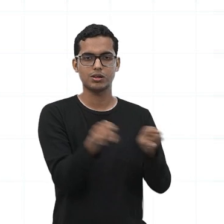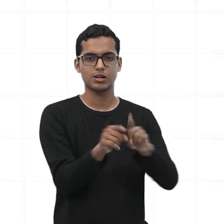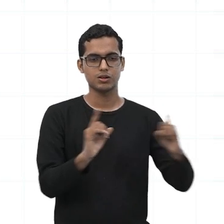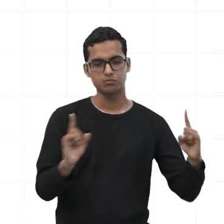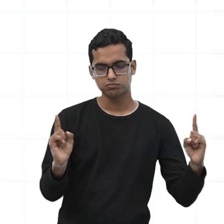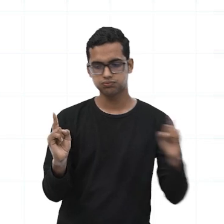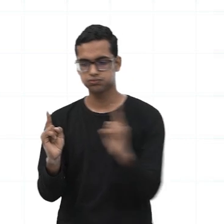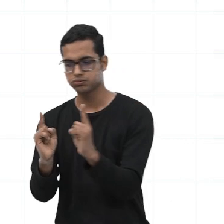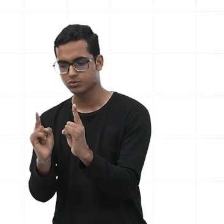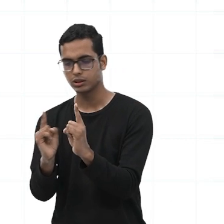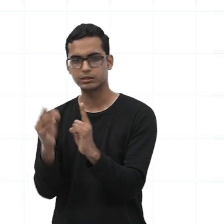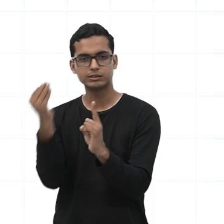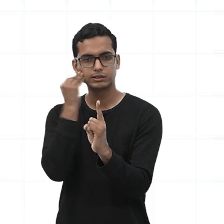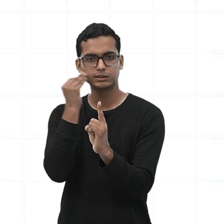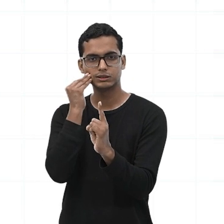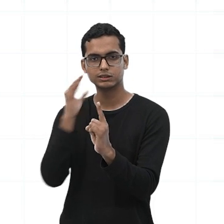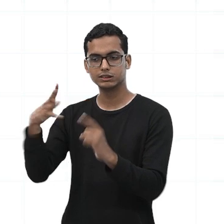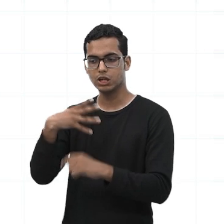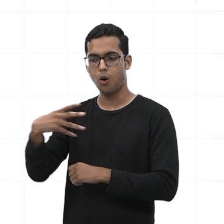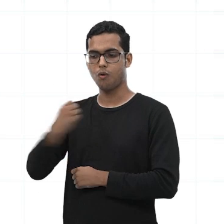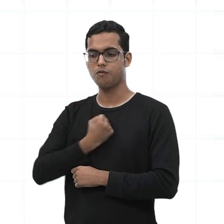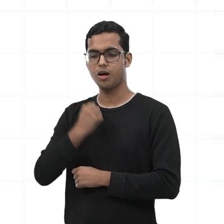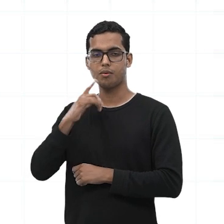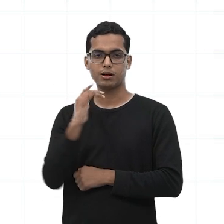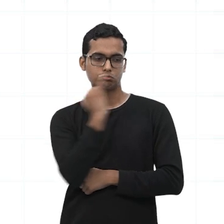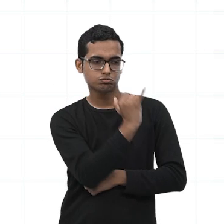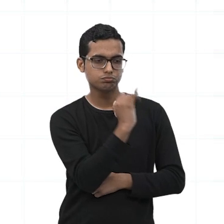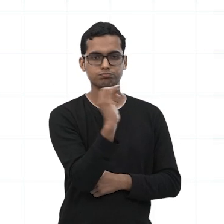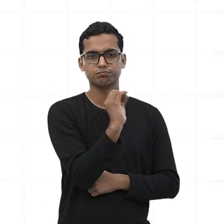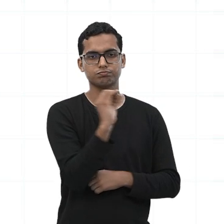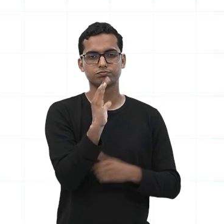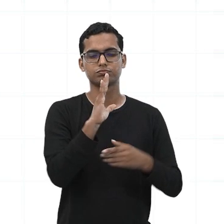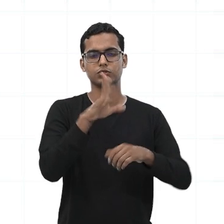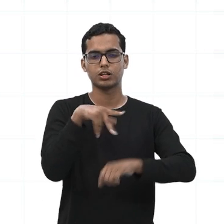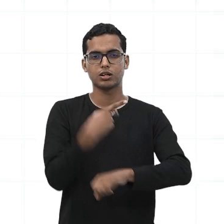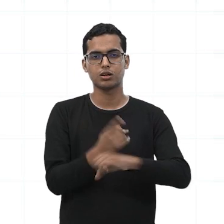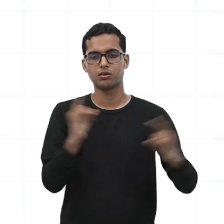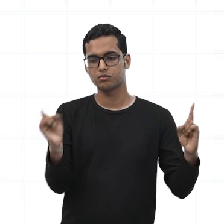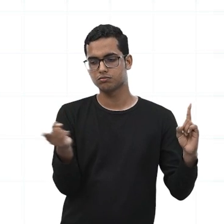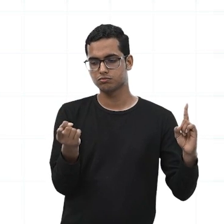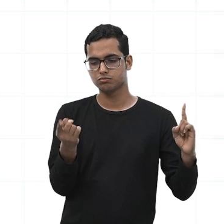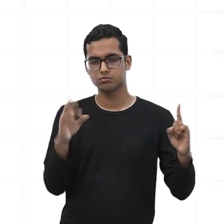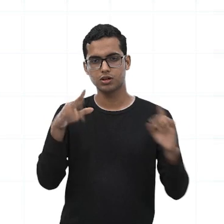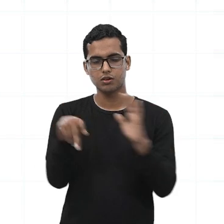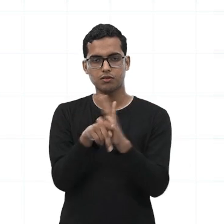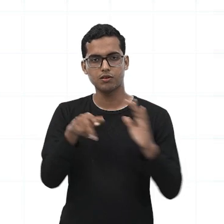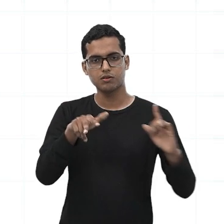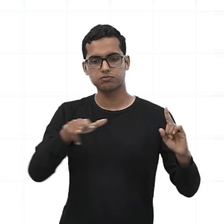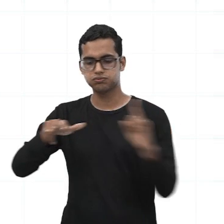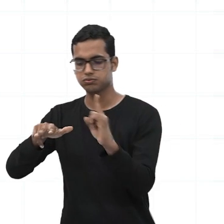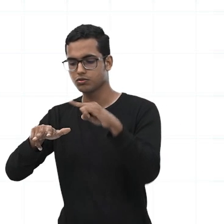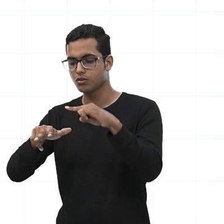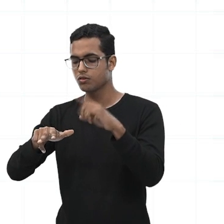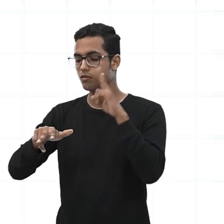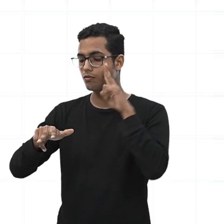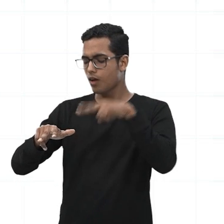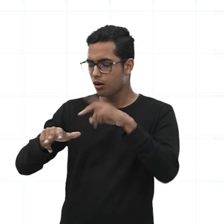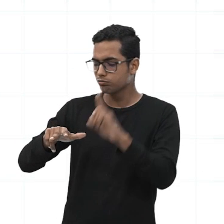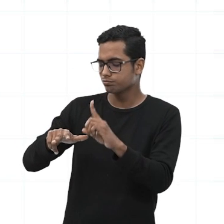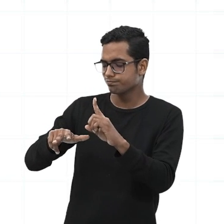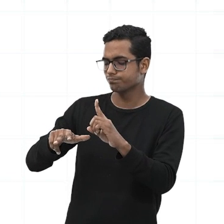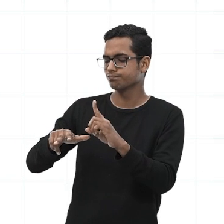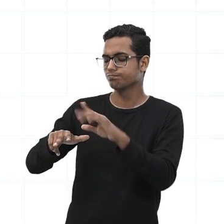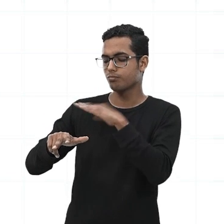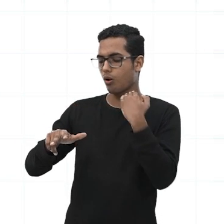ela voltar à vida, só que o Romeu não é avisado. Aí quando chega a Julieta, ele acha que a Julieta está morta e depois